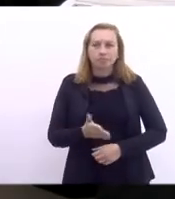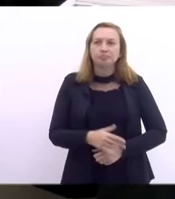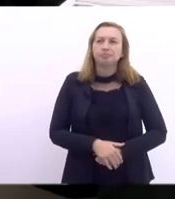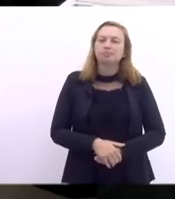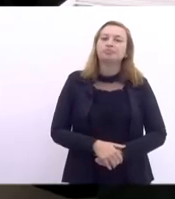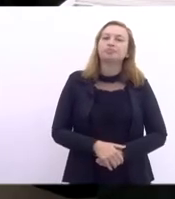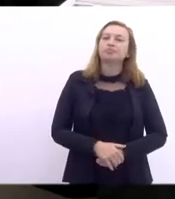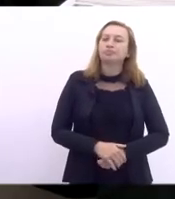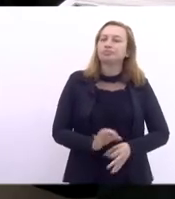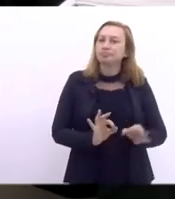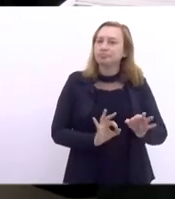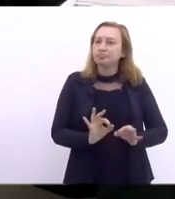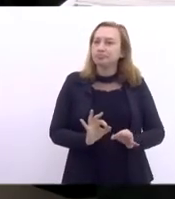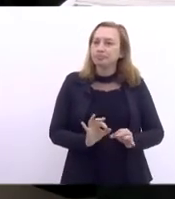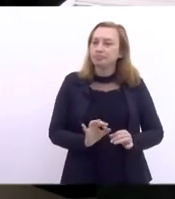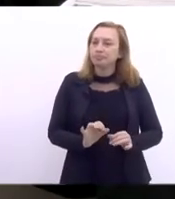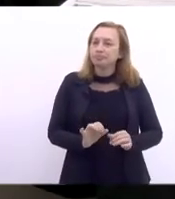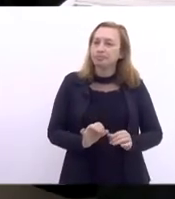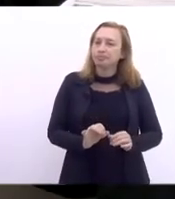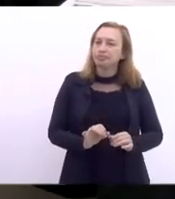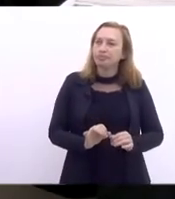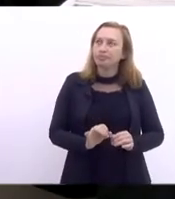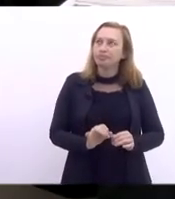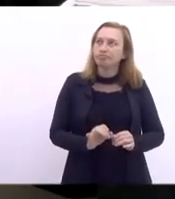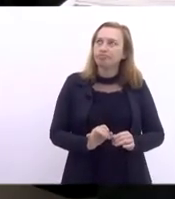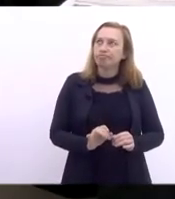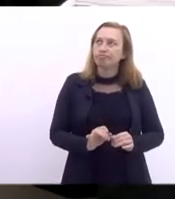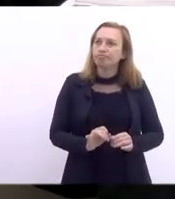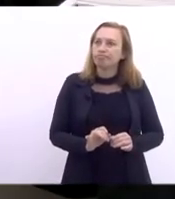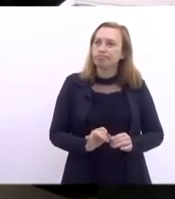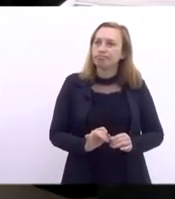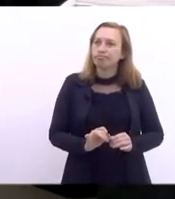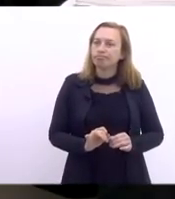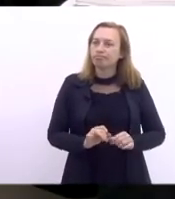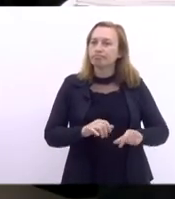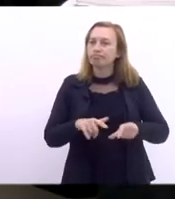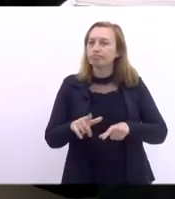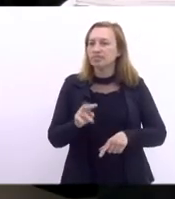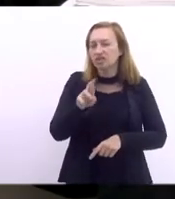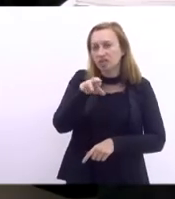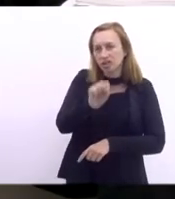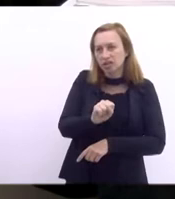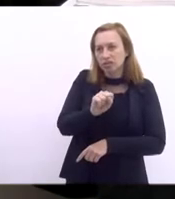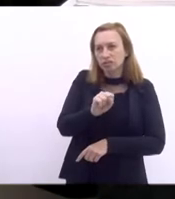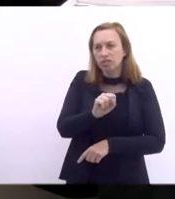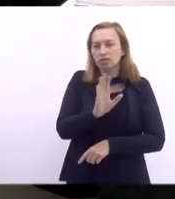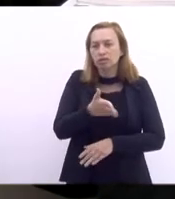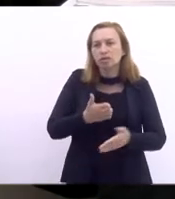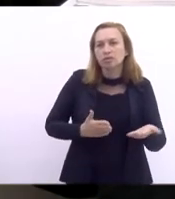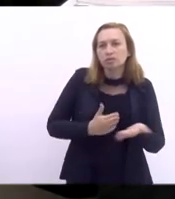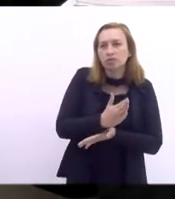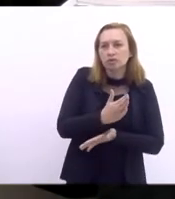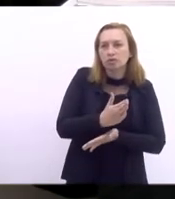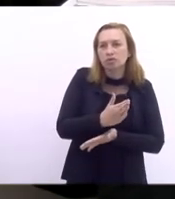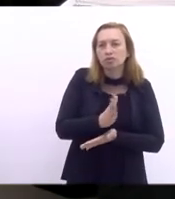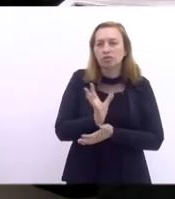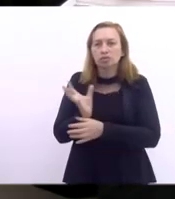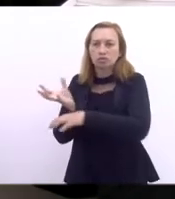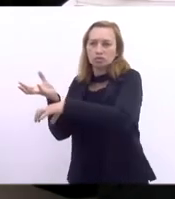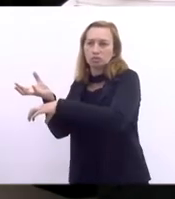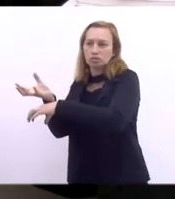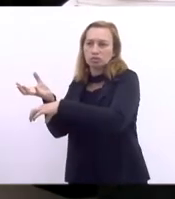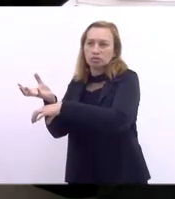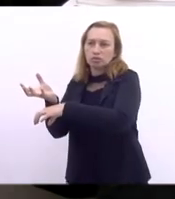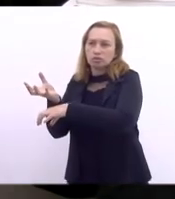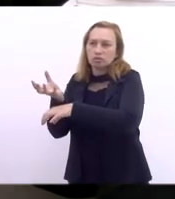sido acordados né presume-se que é uma uma operação de crédito que que seja aprovada pelo congresso para